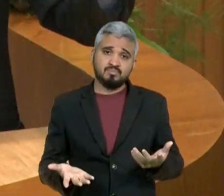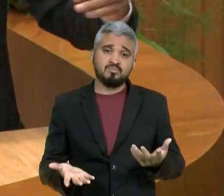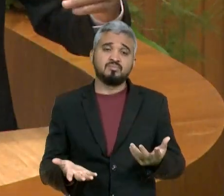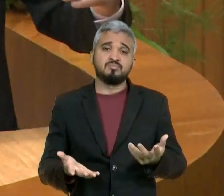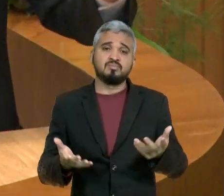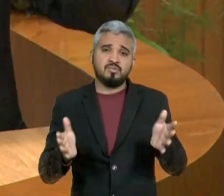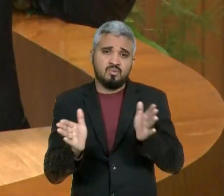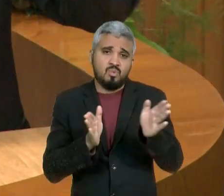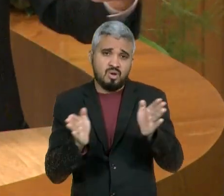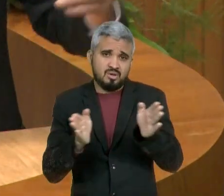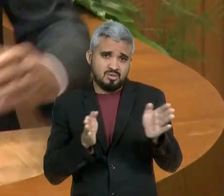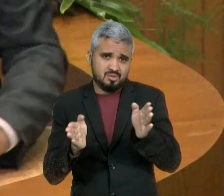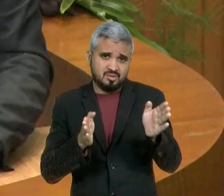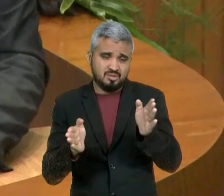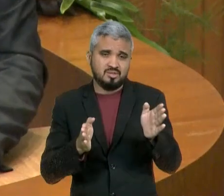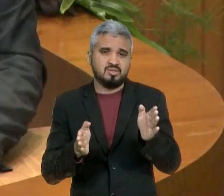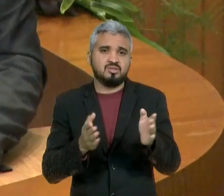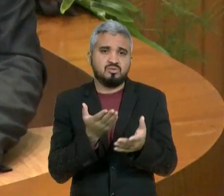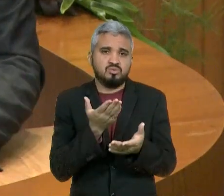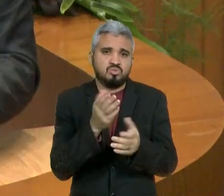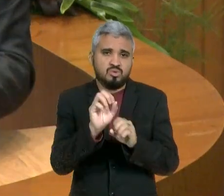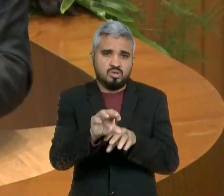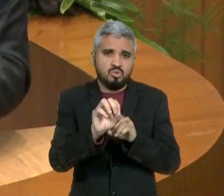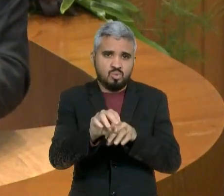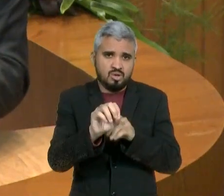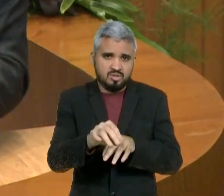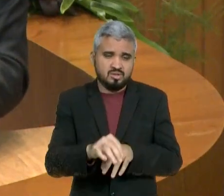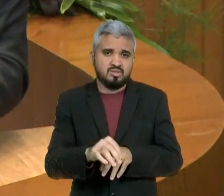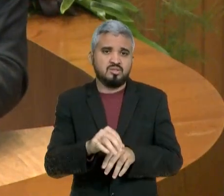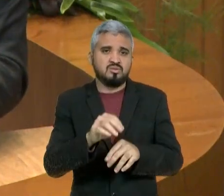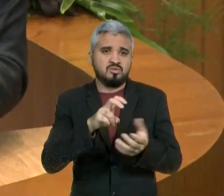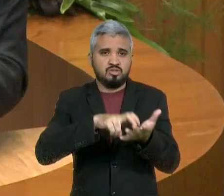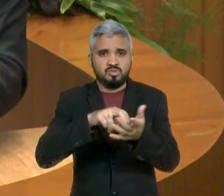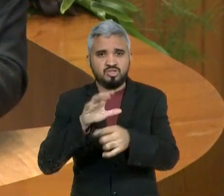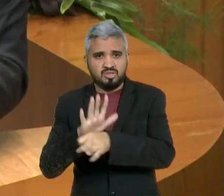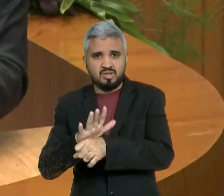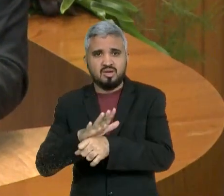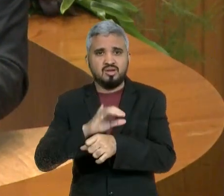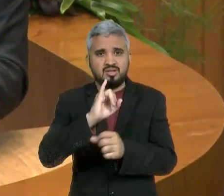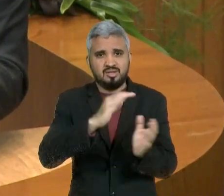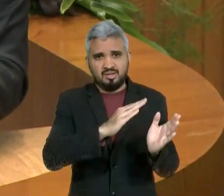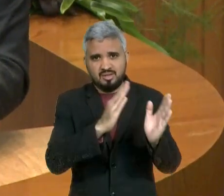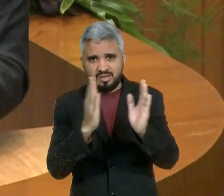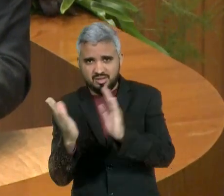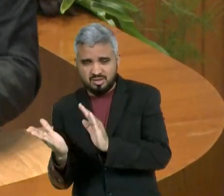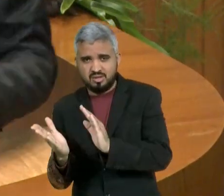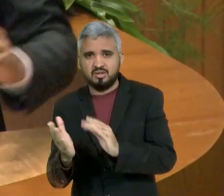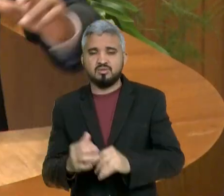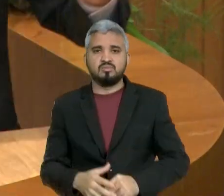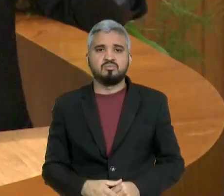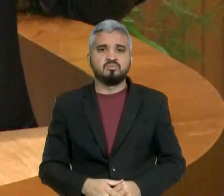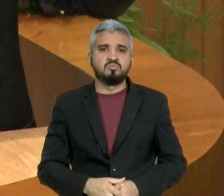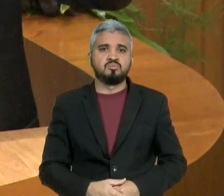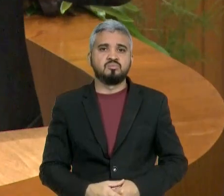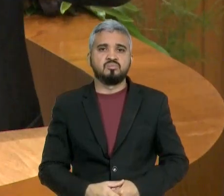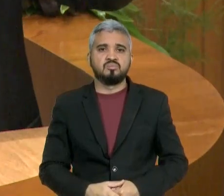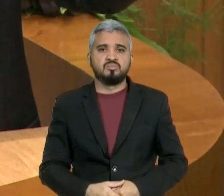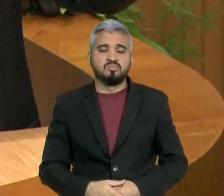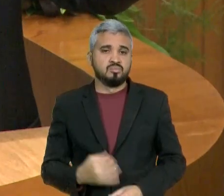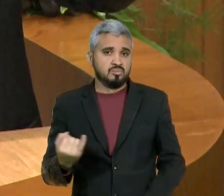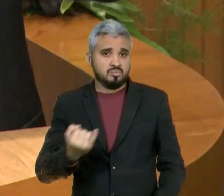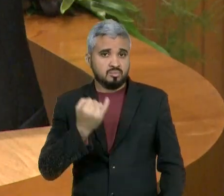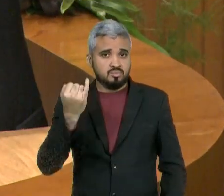acesso ao ensino integral, que é um ensino e qualificar o ensino no nosso país. É